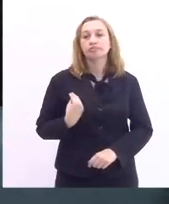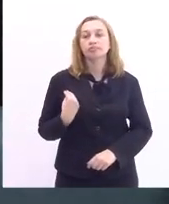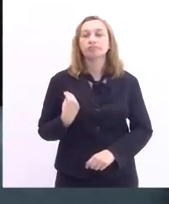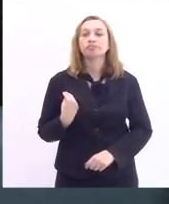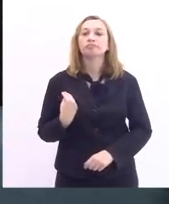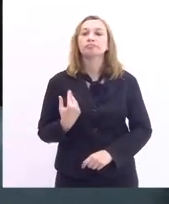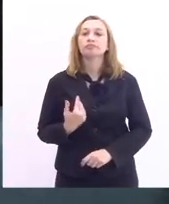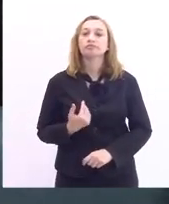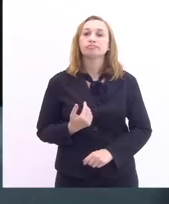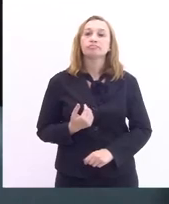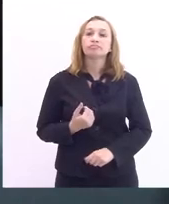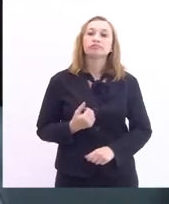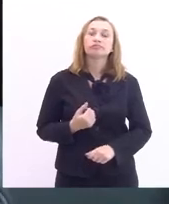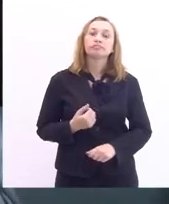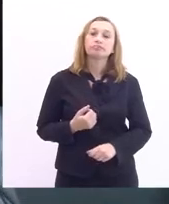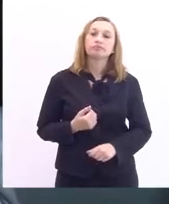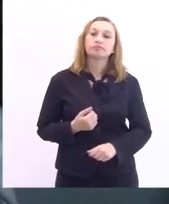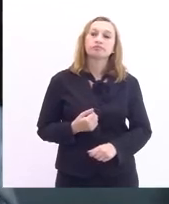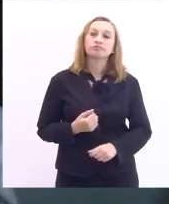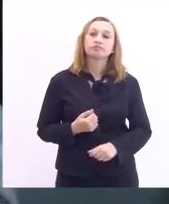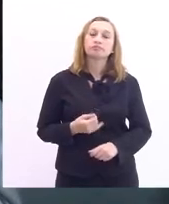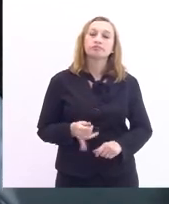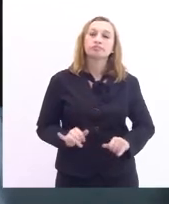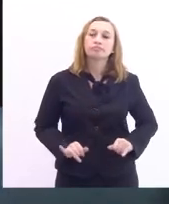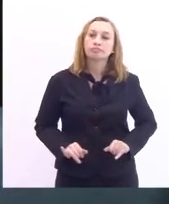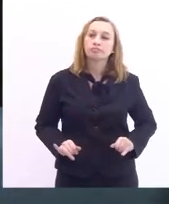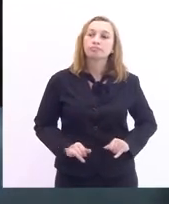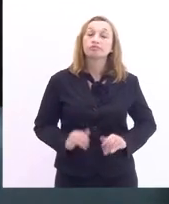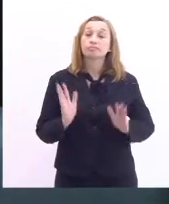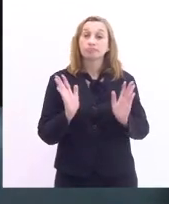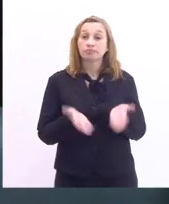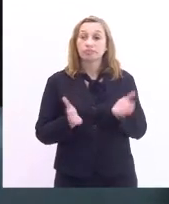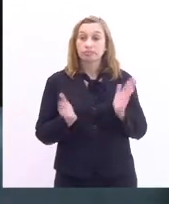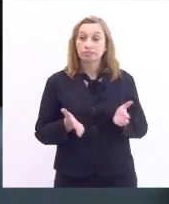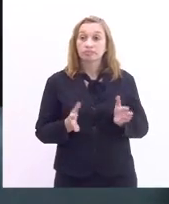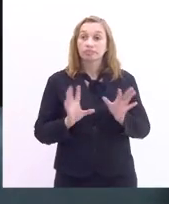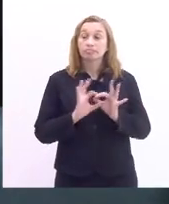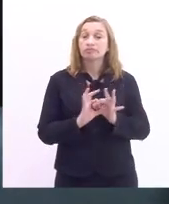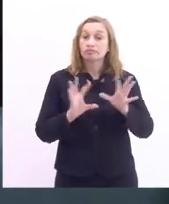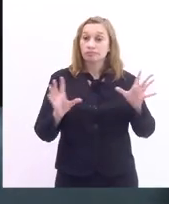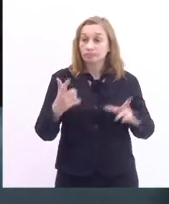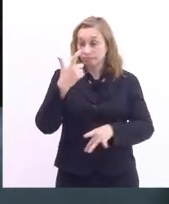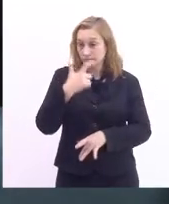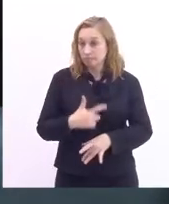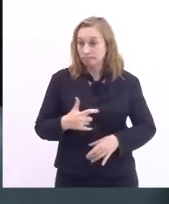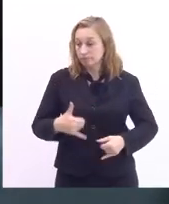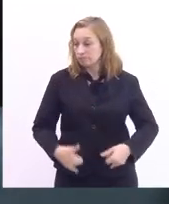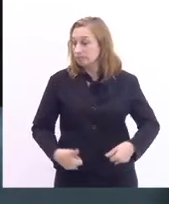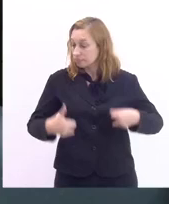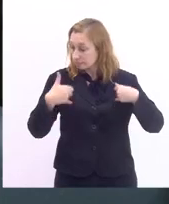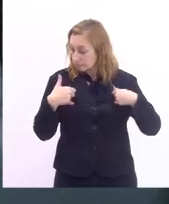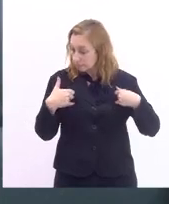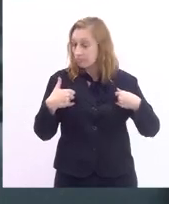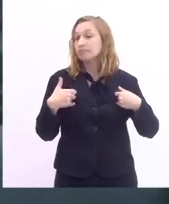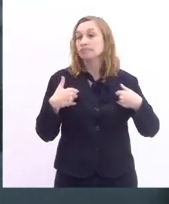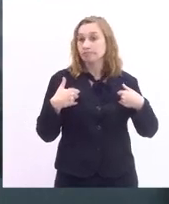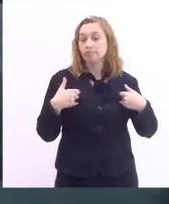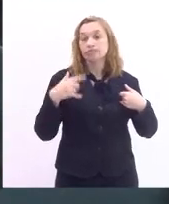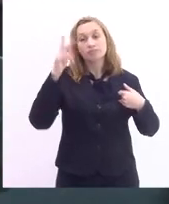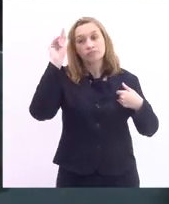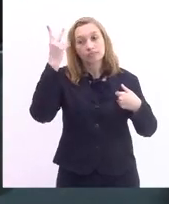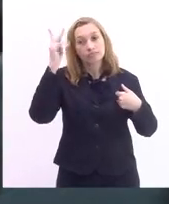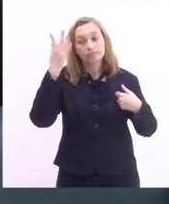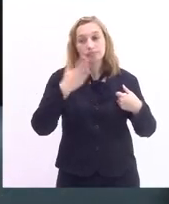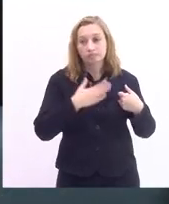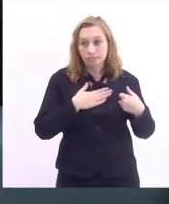sob grilhões amarrados e humilhados Hoje Somos Livres eu me orgulho disse orgulho da